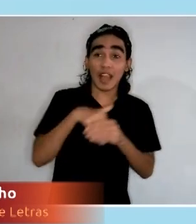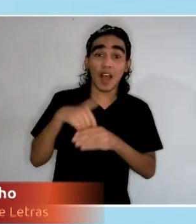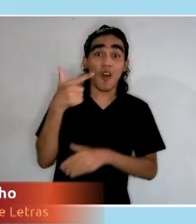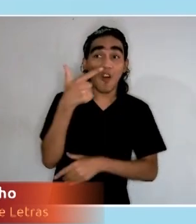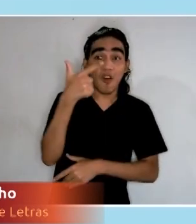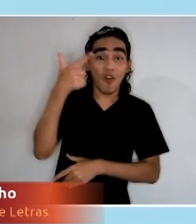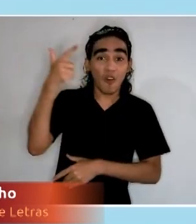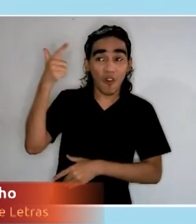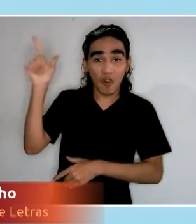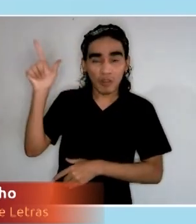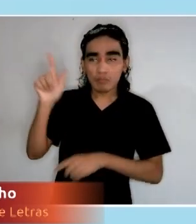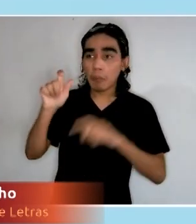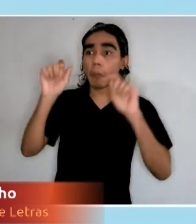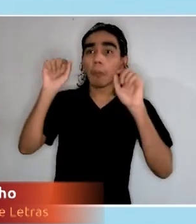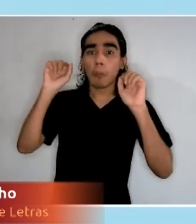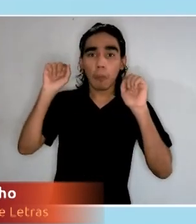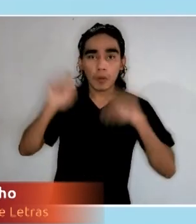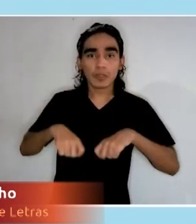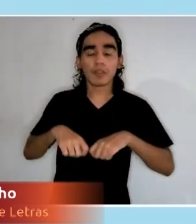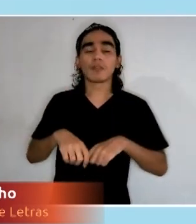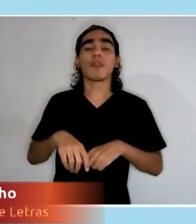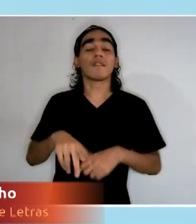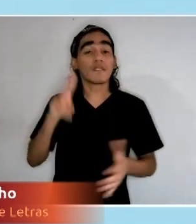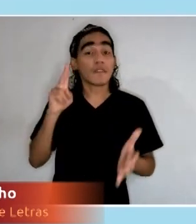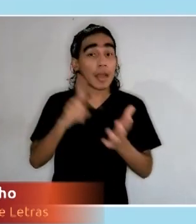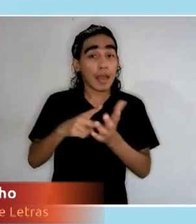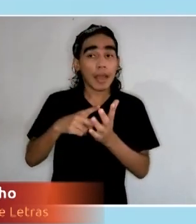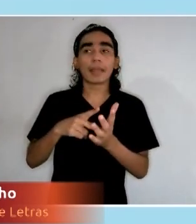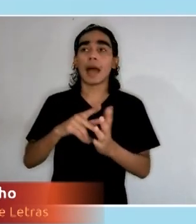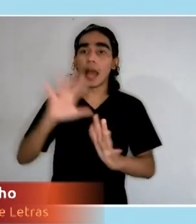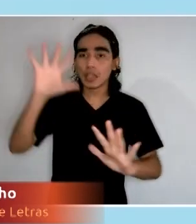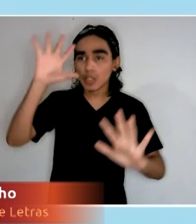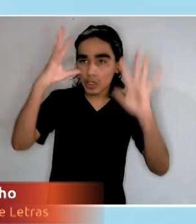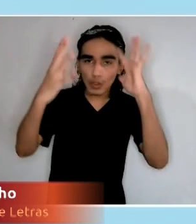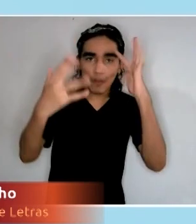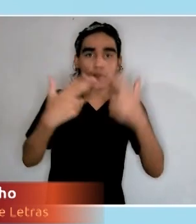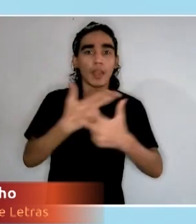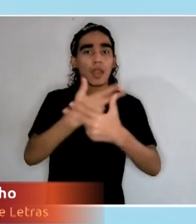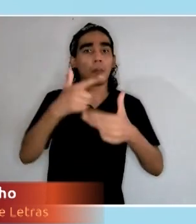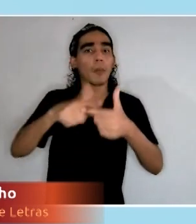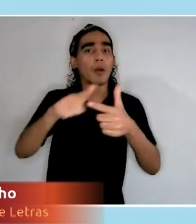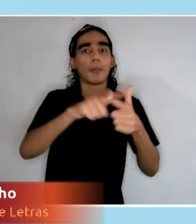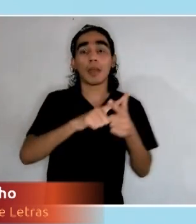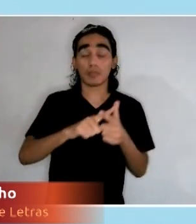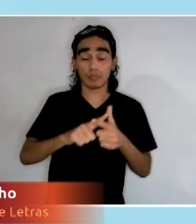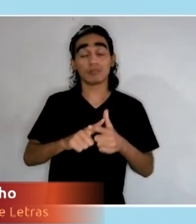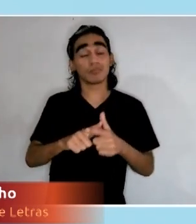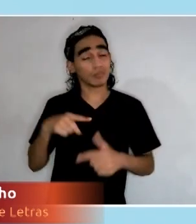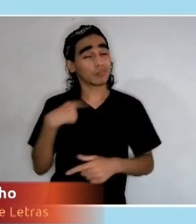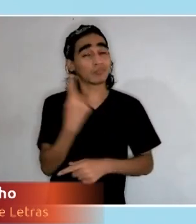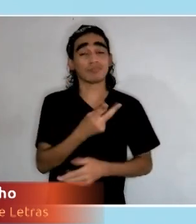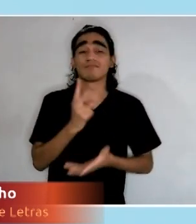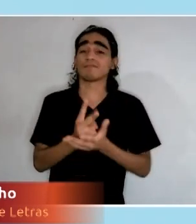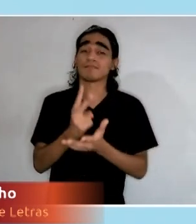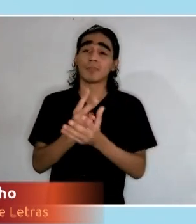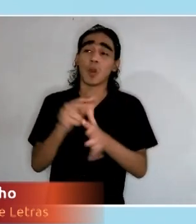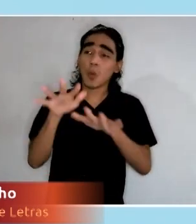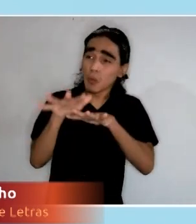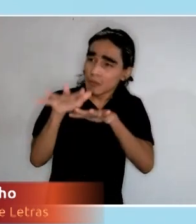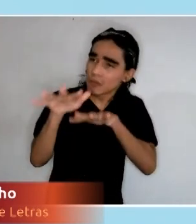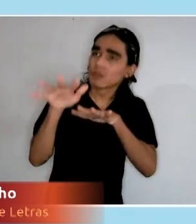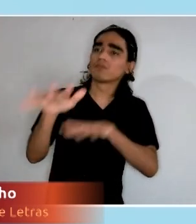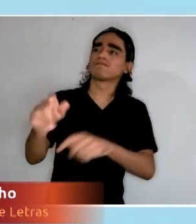que possa, de fato, responder às demandas da sociedade, nós temos que continuar nas ruas pressionando para